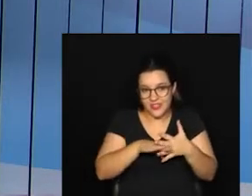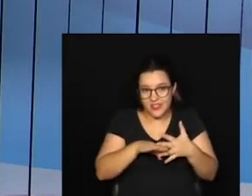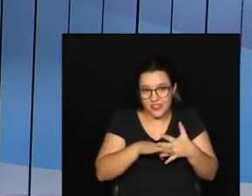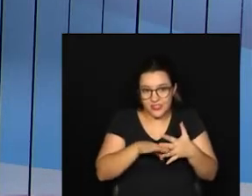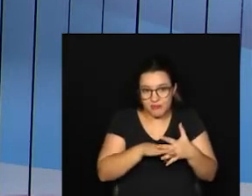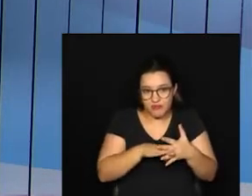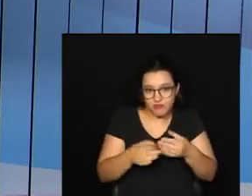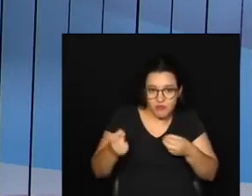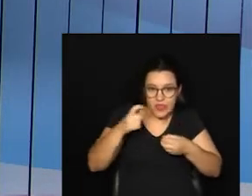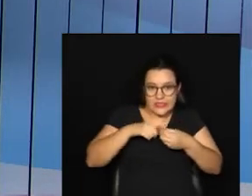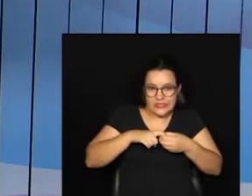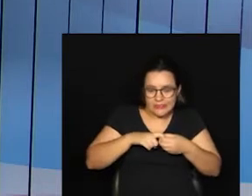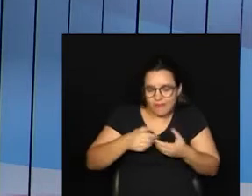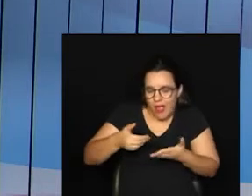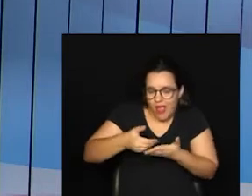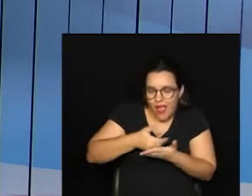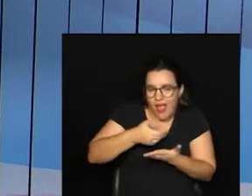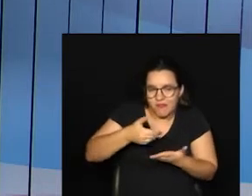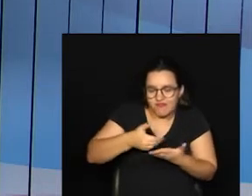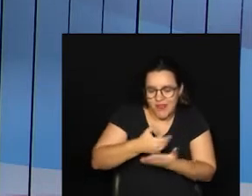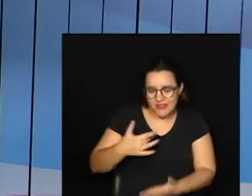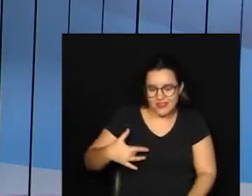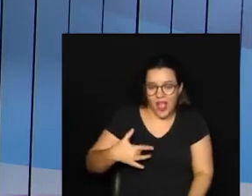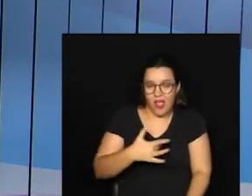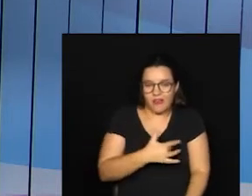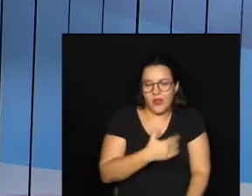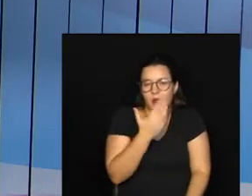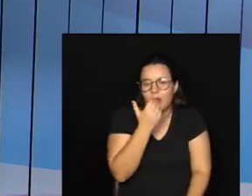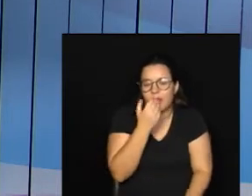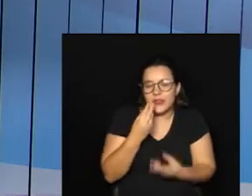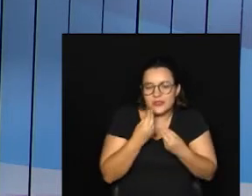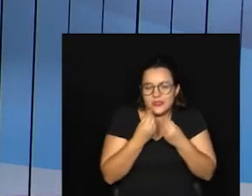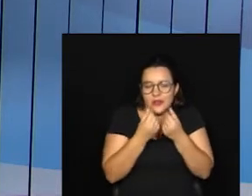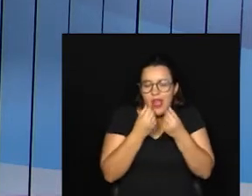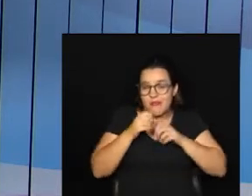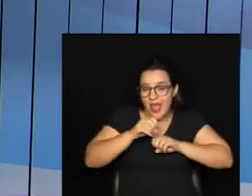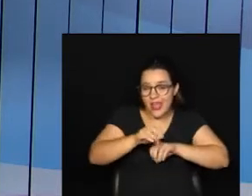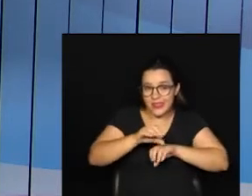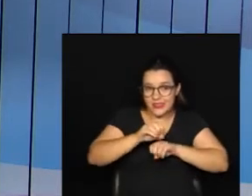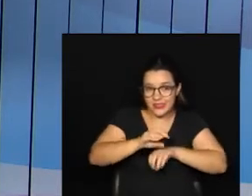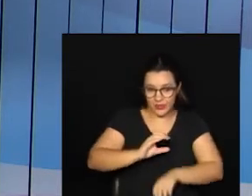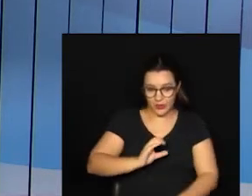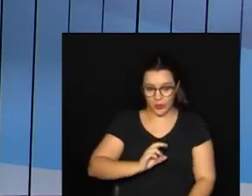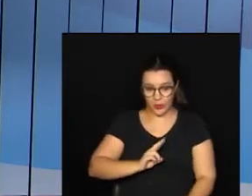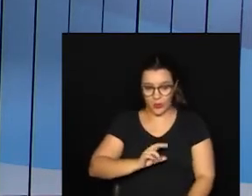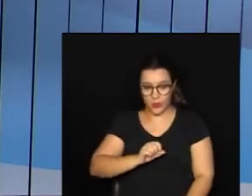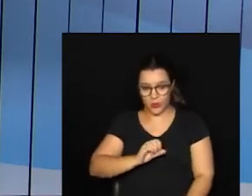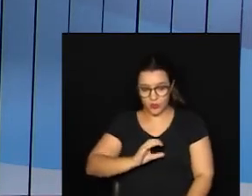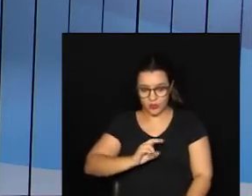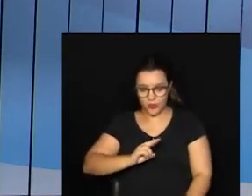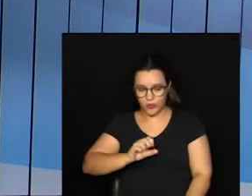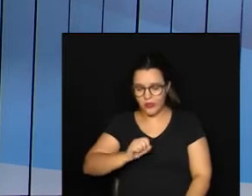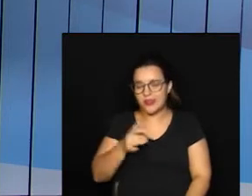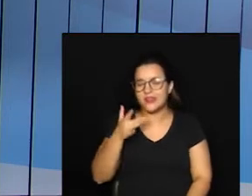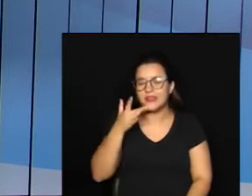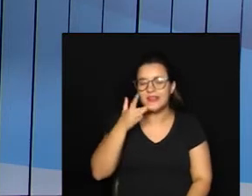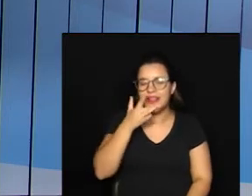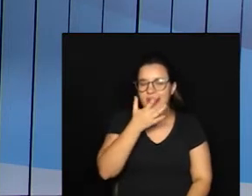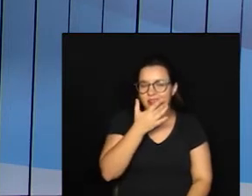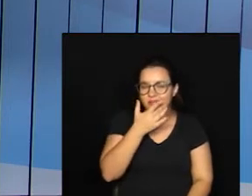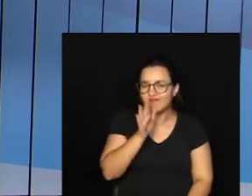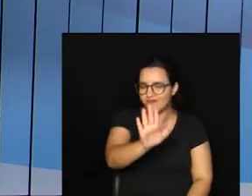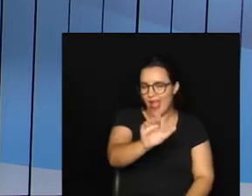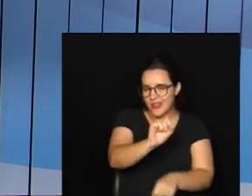na volta, ó, Saúde na Colher, que vai ensinar a fazer um cuscuz marroquino, uma delícia, não saia